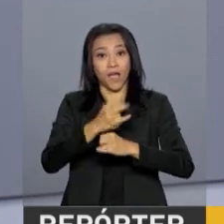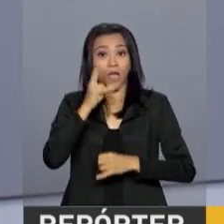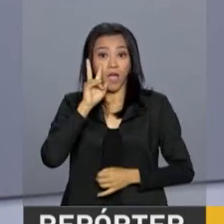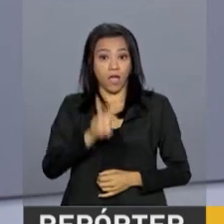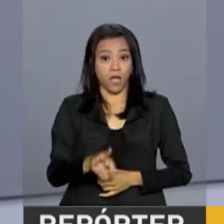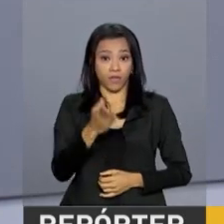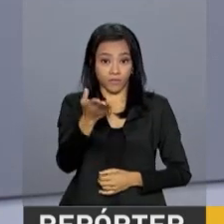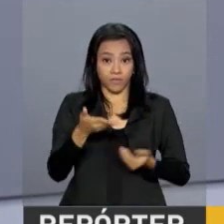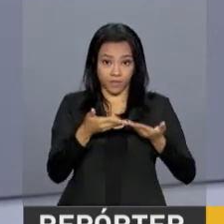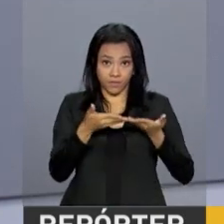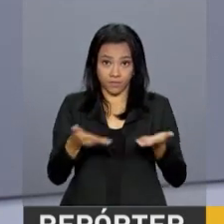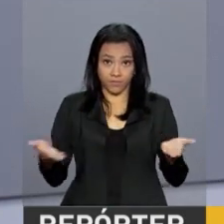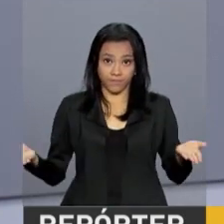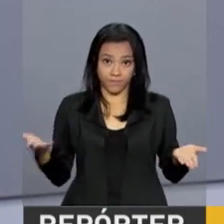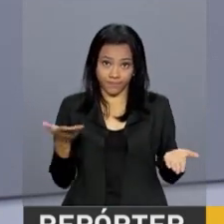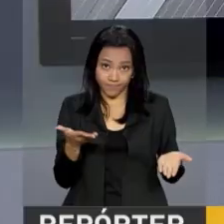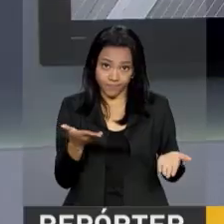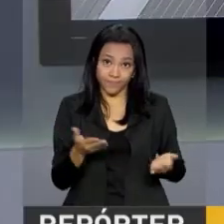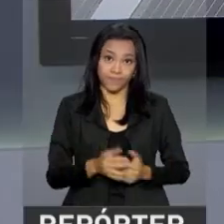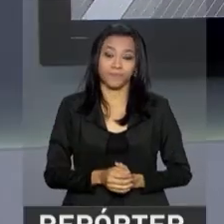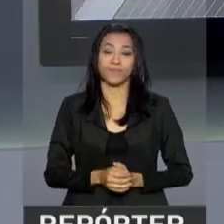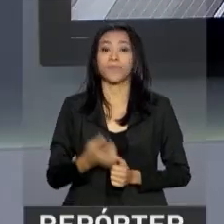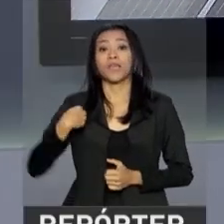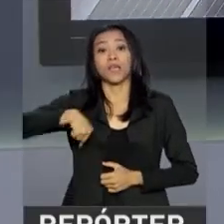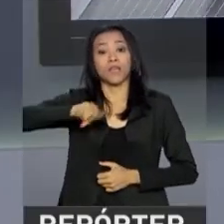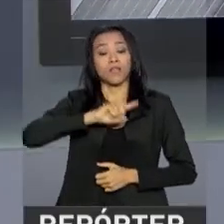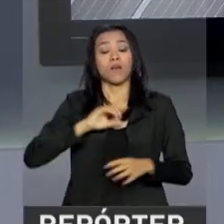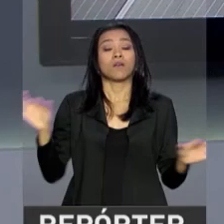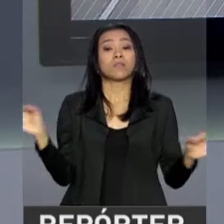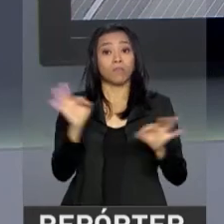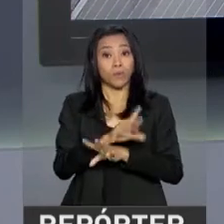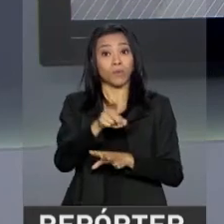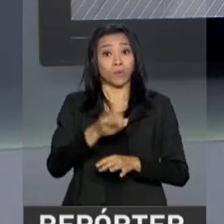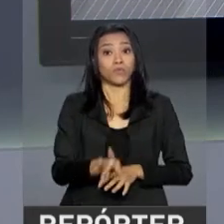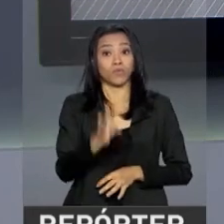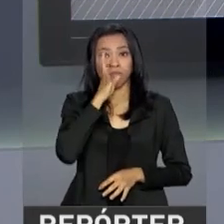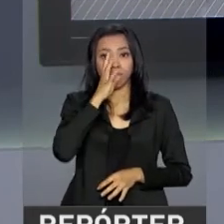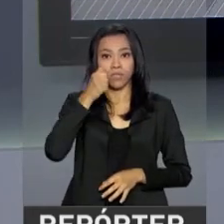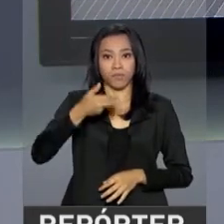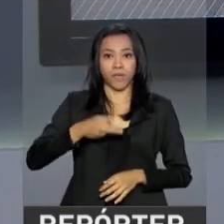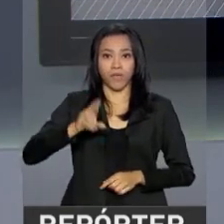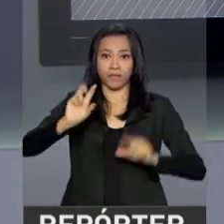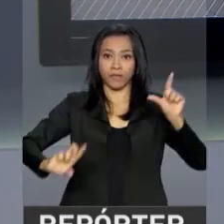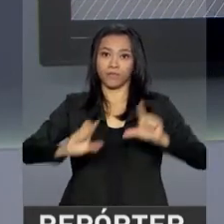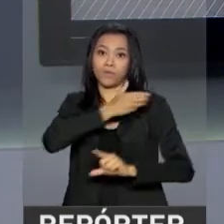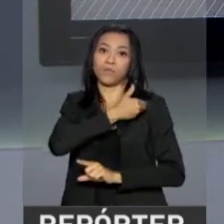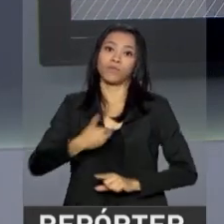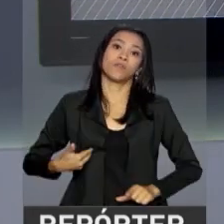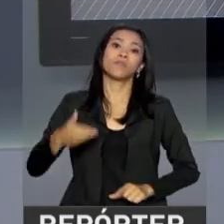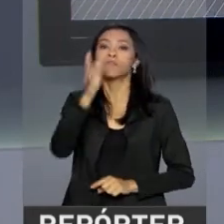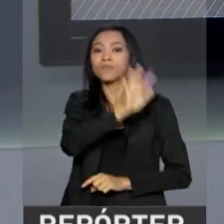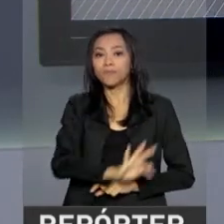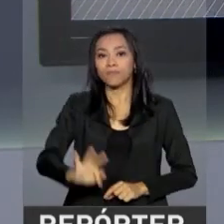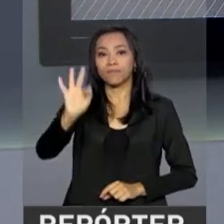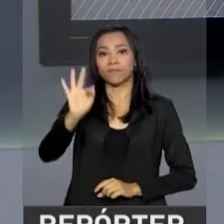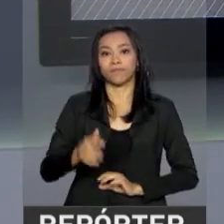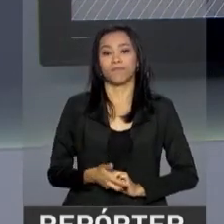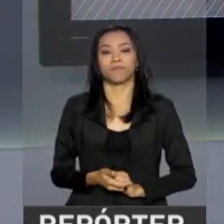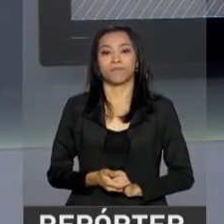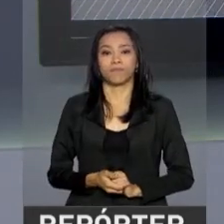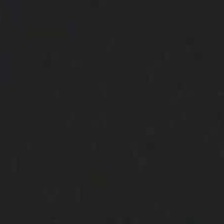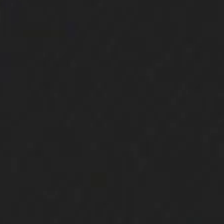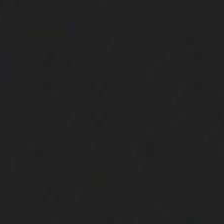é este aqui que aparece na tela nós ficamos por aqui continue com a gente na nbr a tv do governo federal